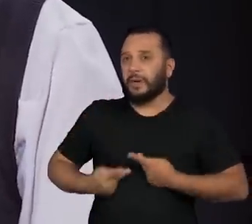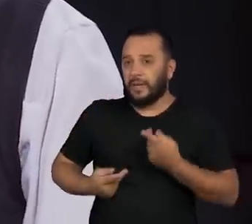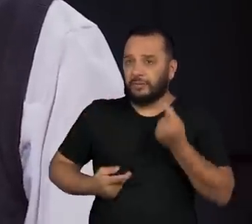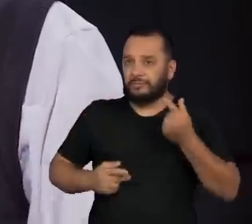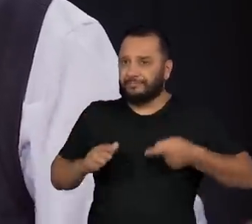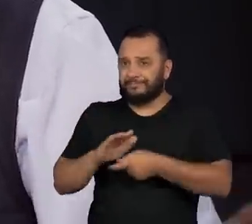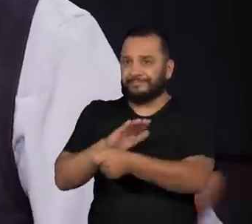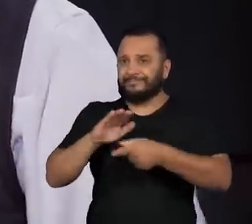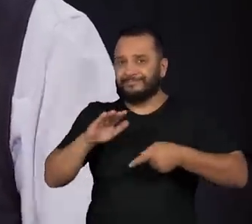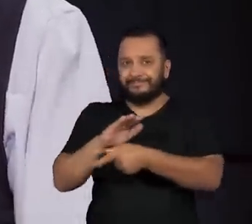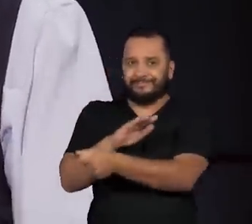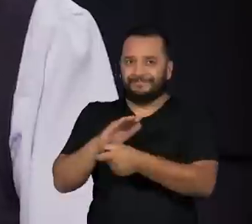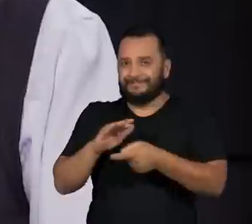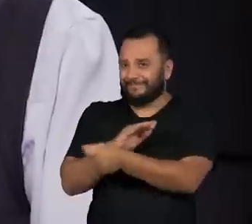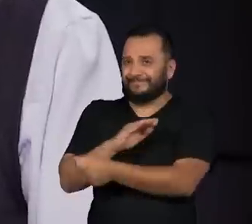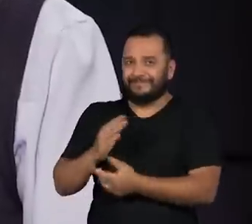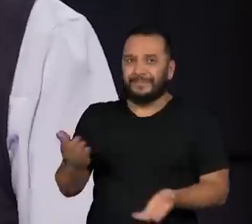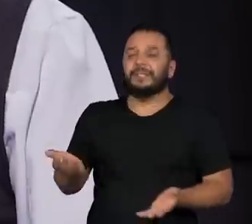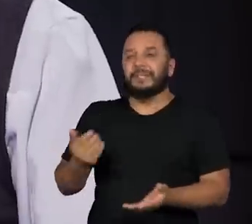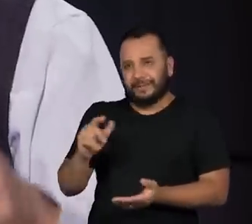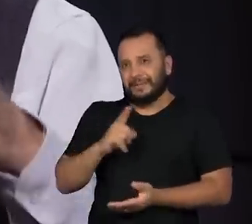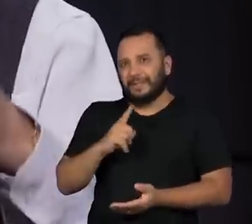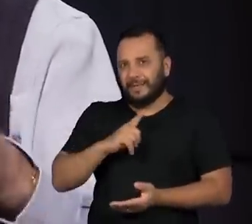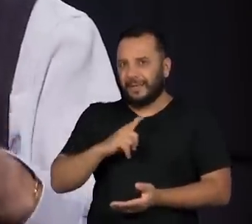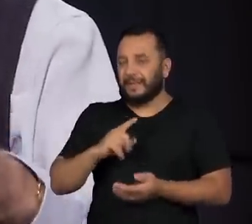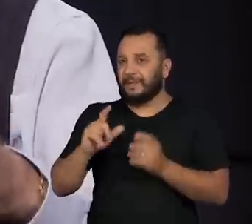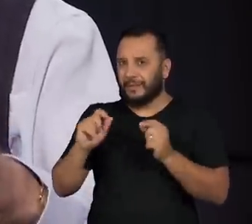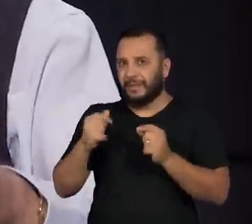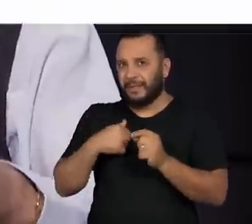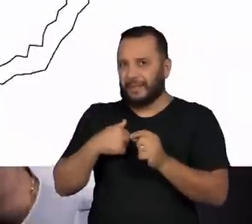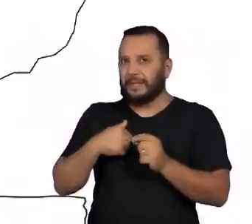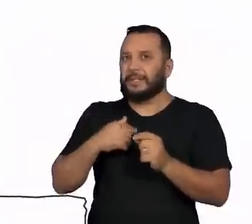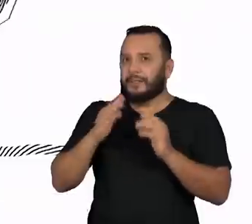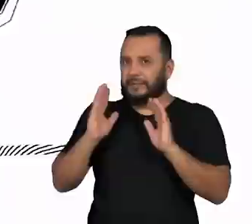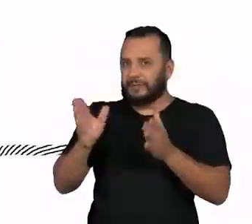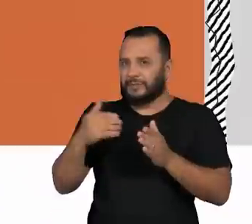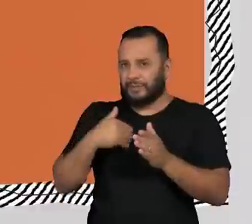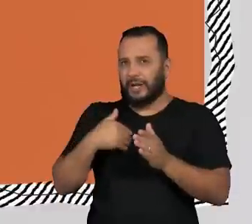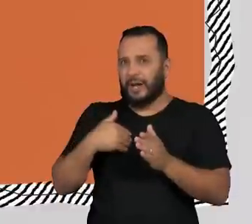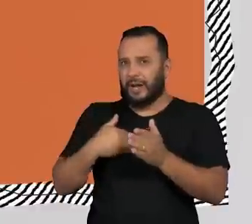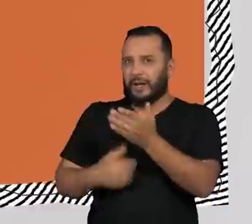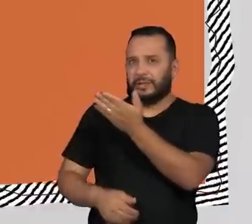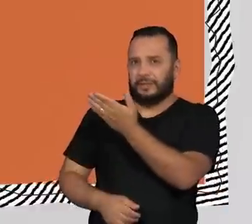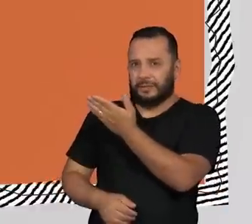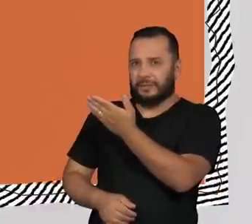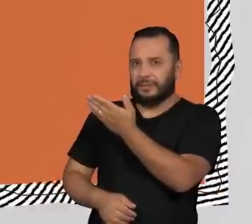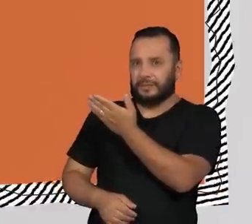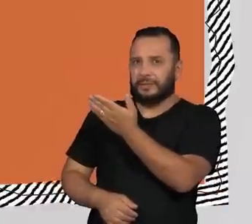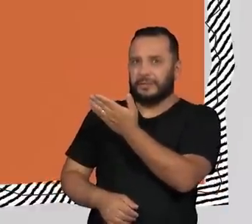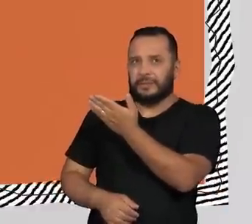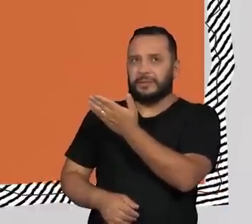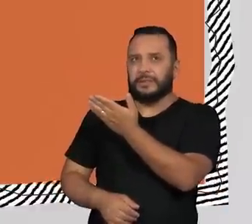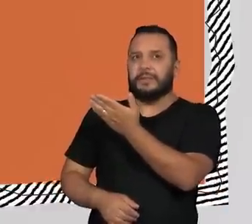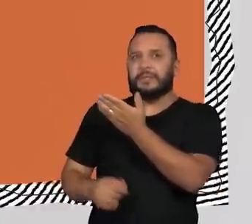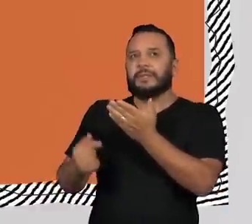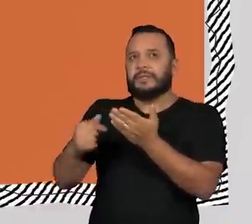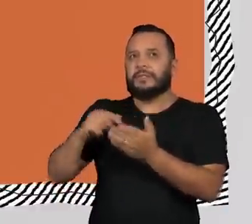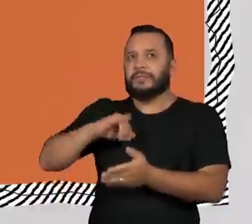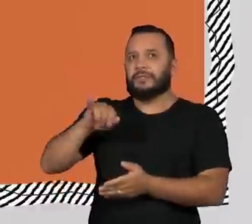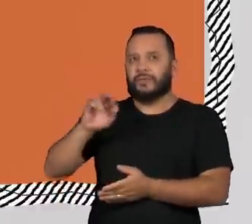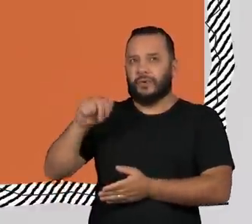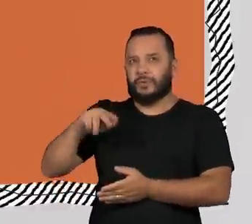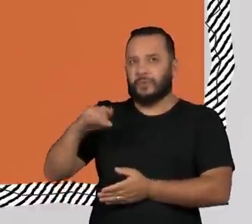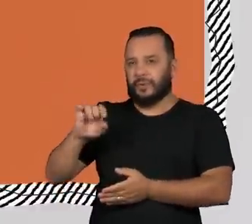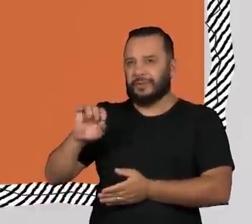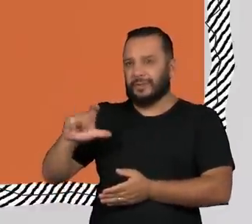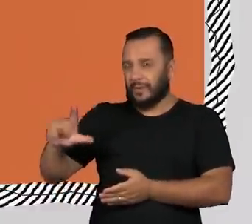veja que era a paneca data de criação é 69 é o seu é o cerne da contracultura norte-americana é o ano de muitos toque é de 69